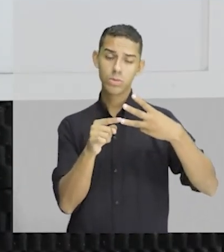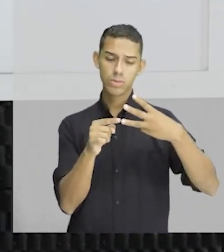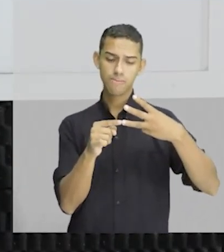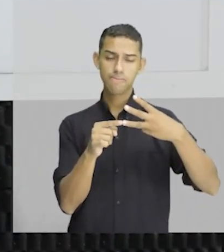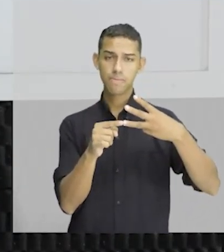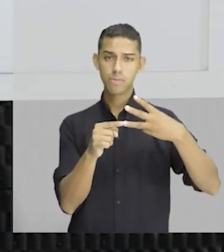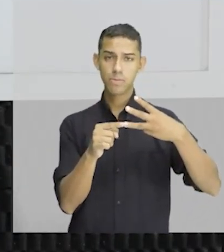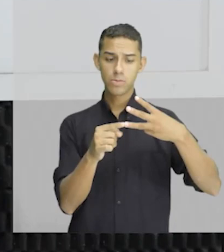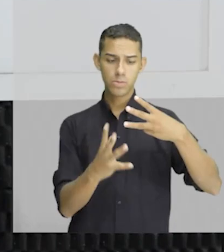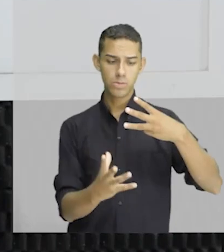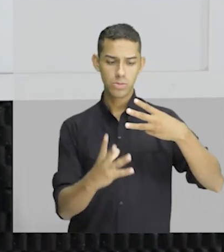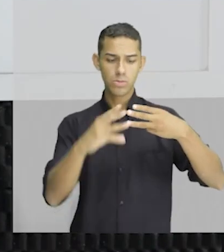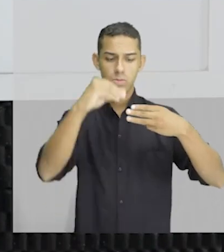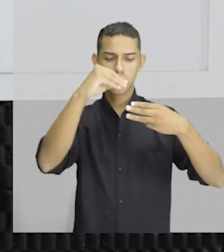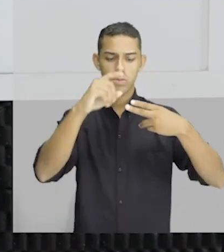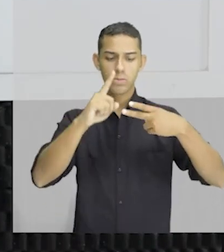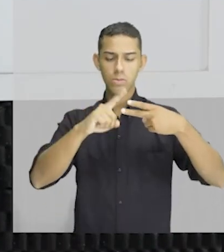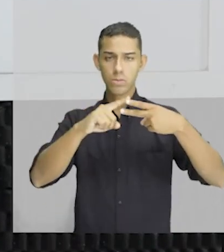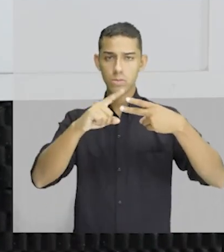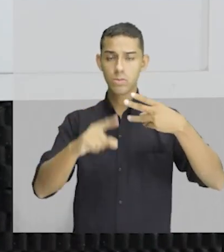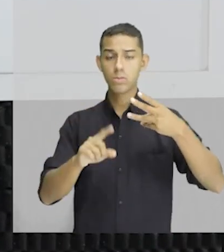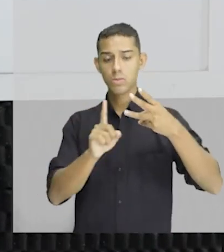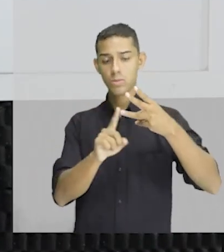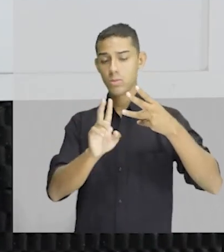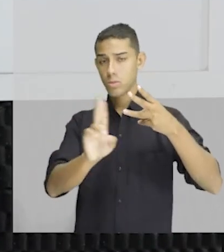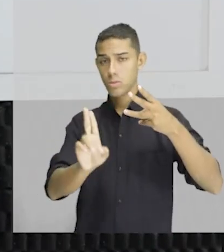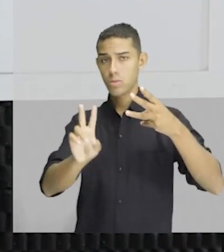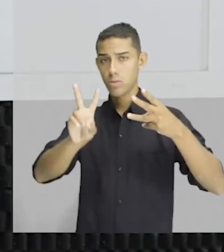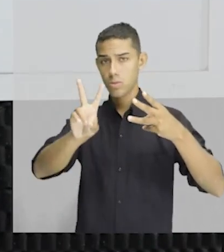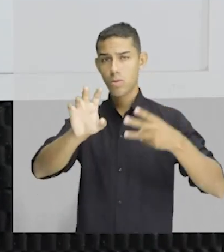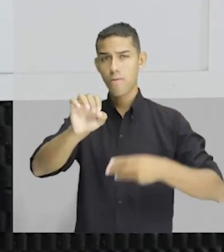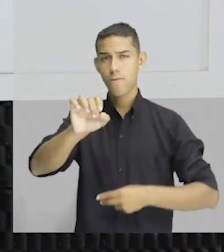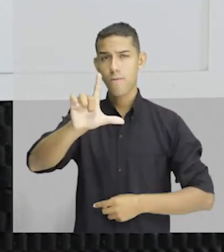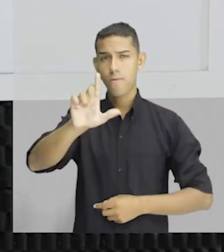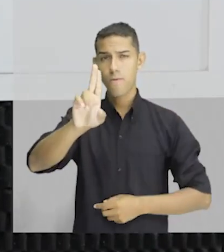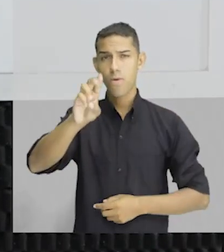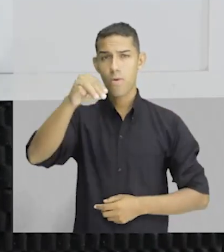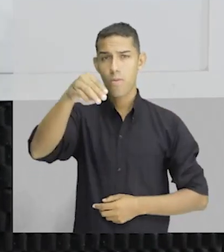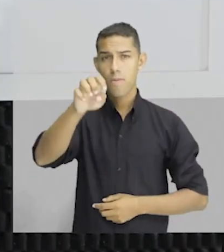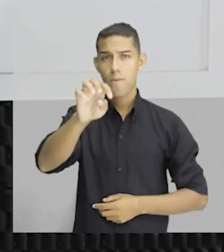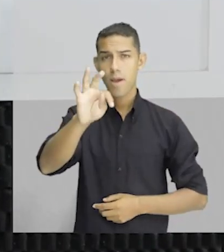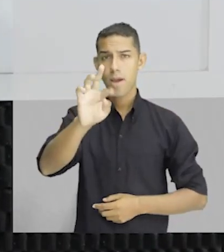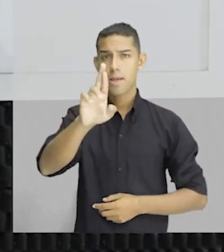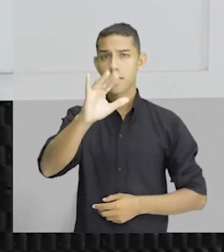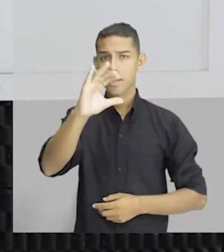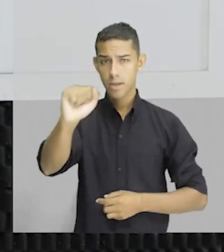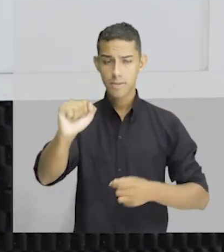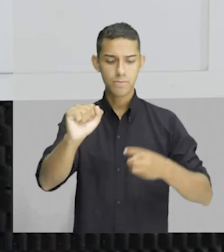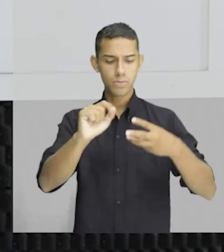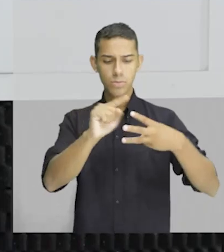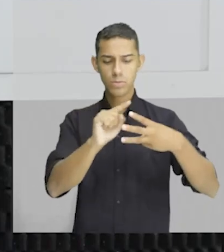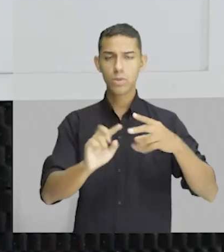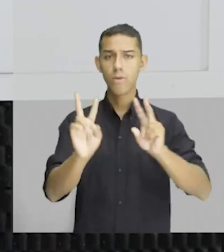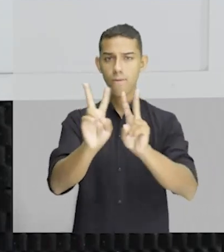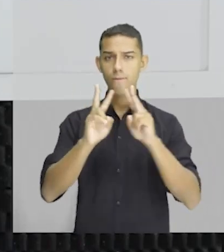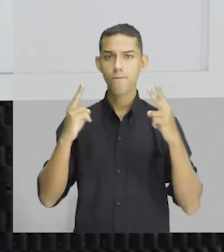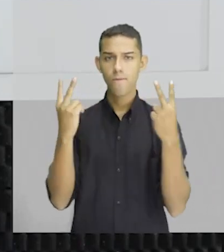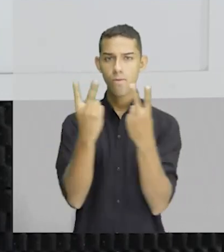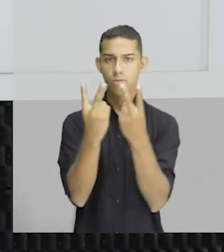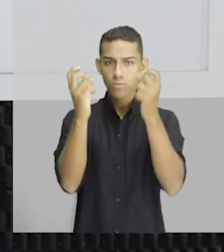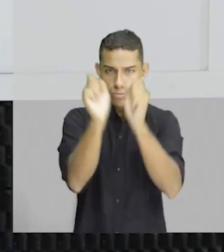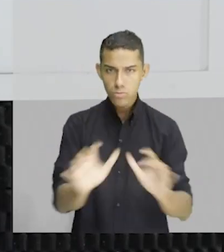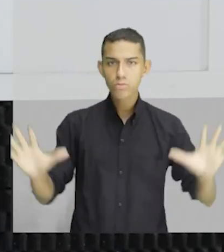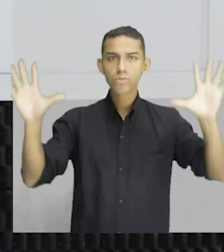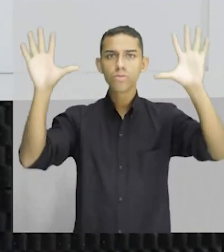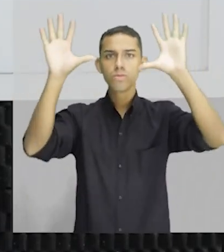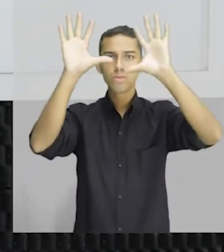considerada as três dimensões, que é a dilatação volumétrica, que é a dilatação do sólido todo, do volume, ok?